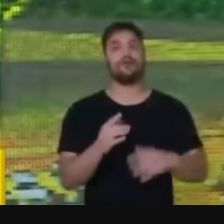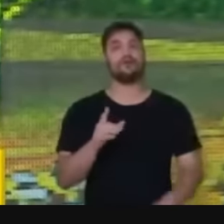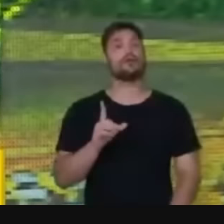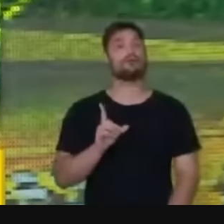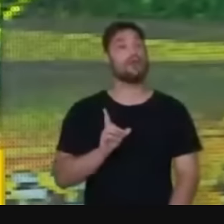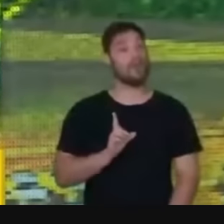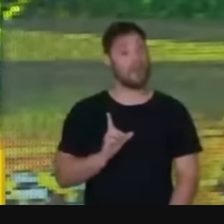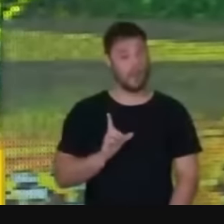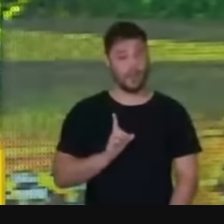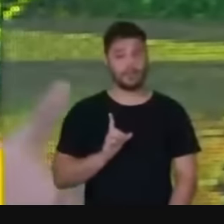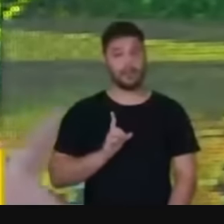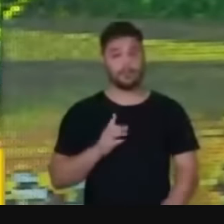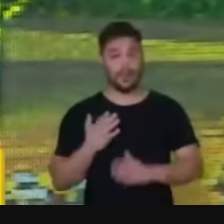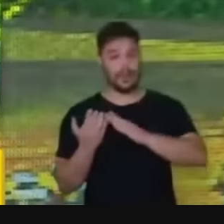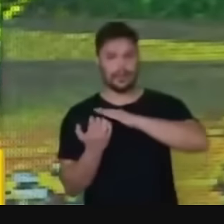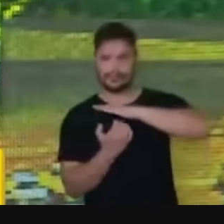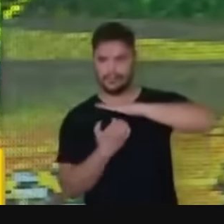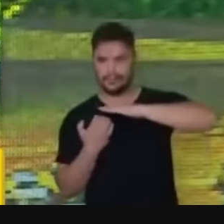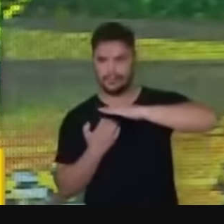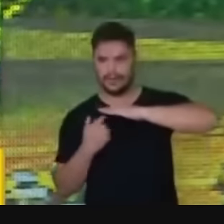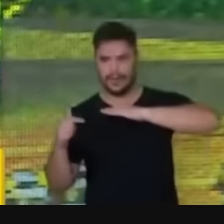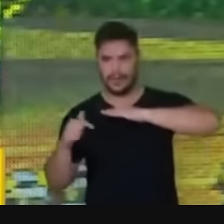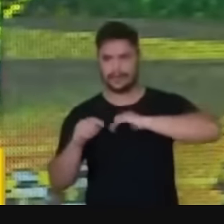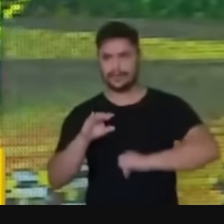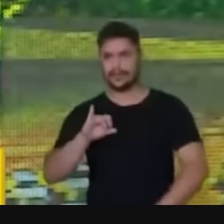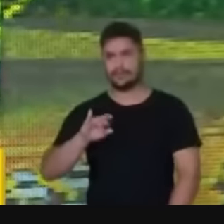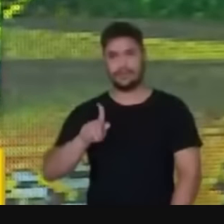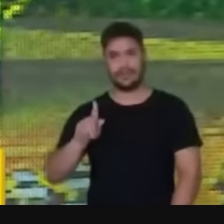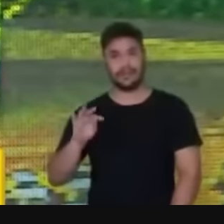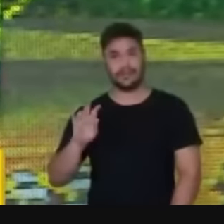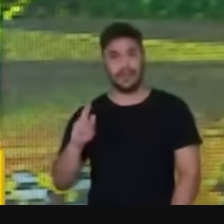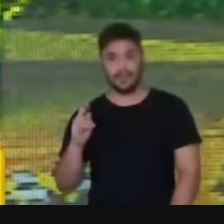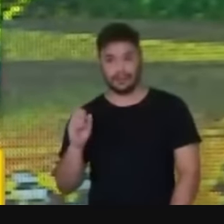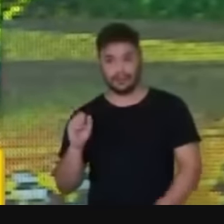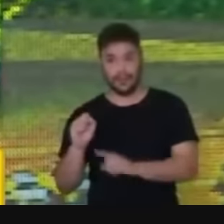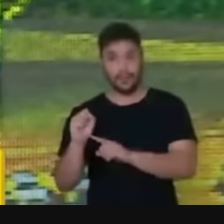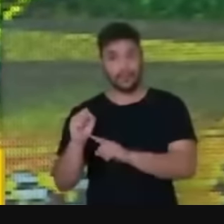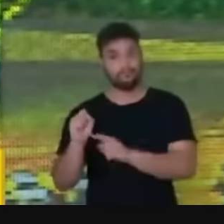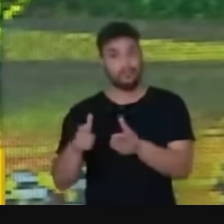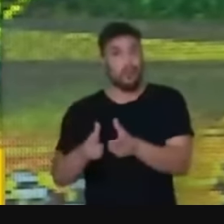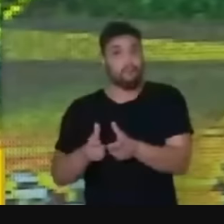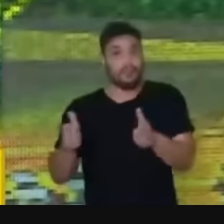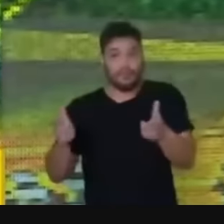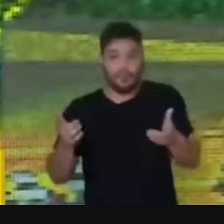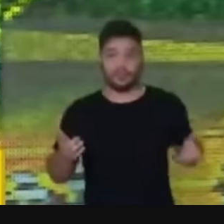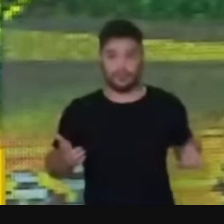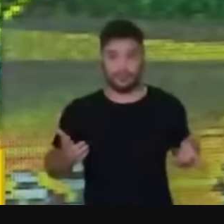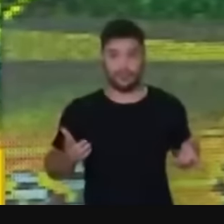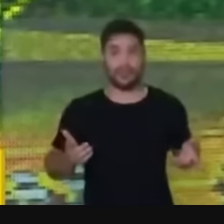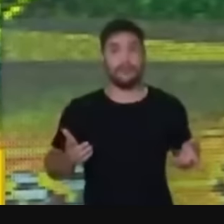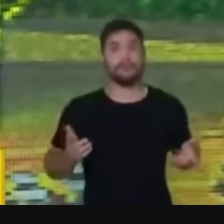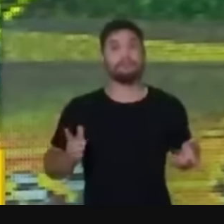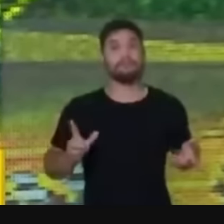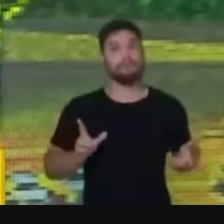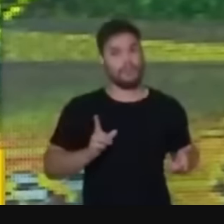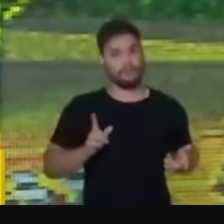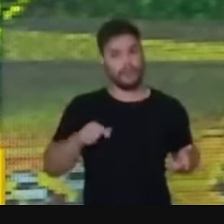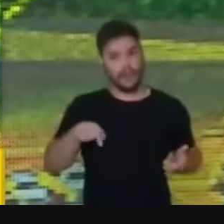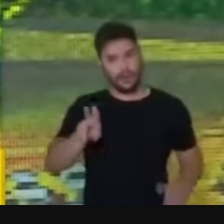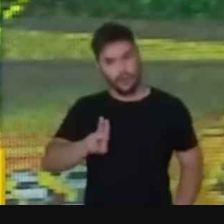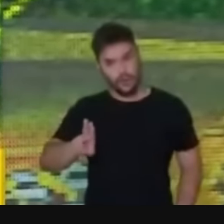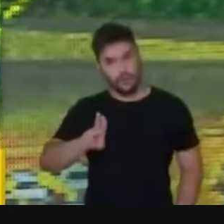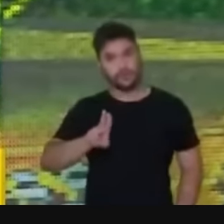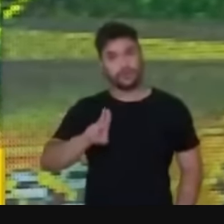agigantamento das plataformas, as big techs, amplificado em especial com o uso da